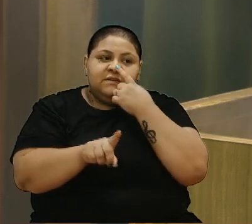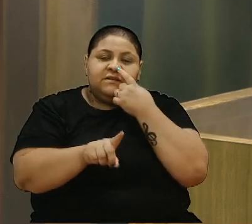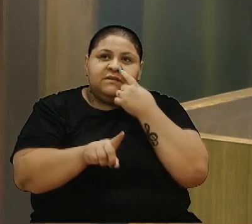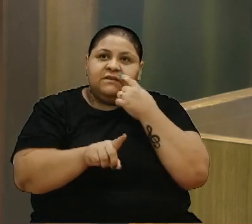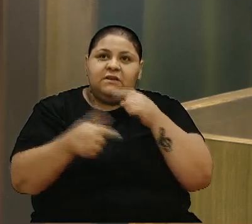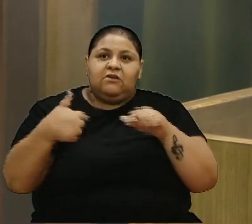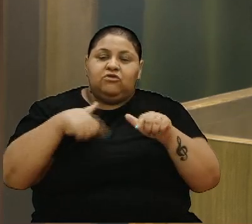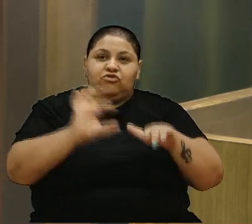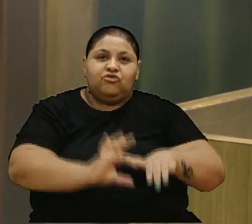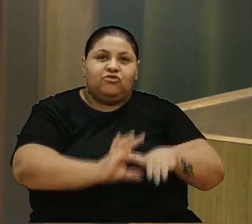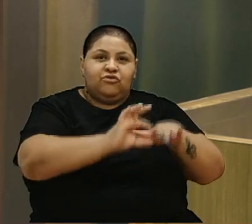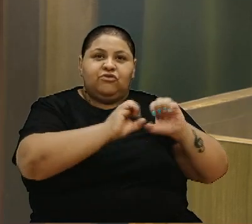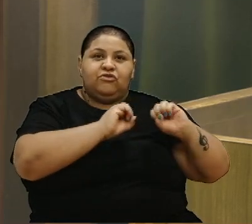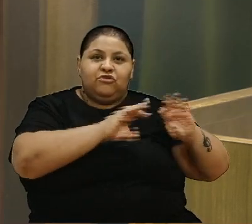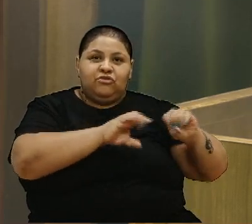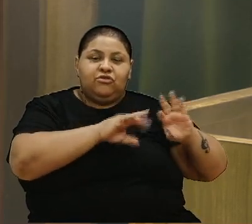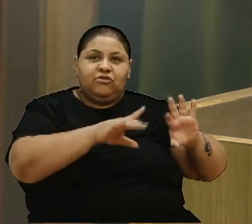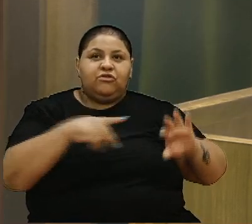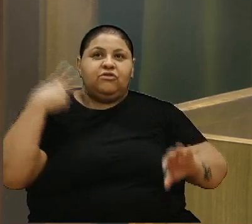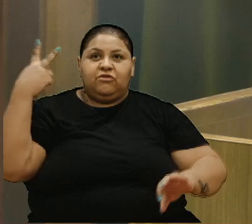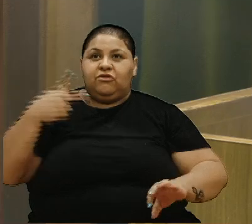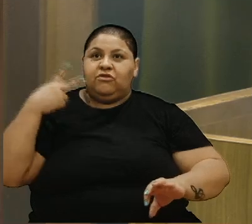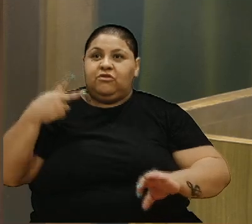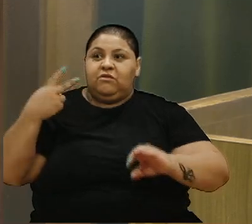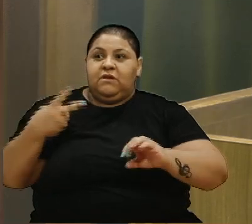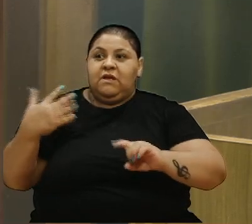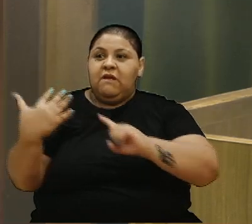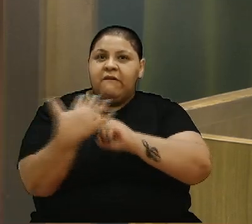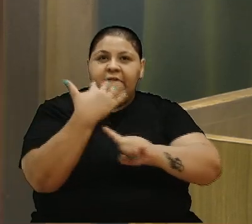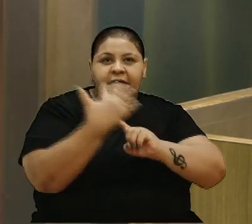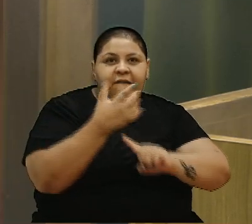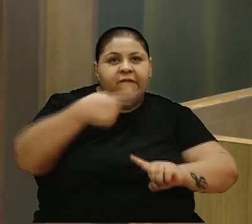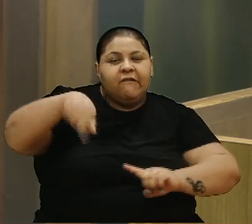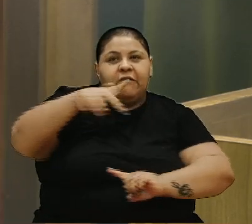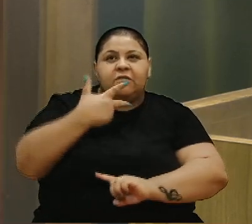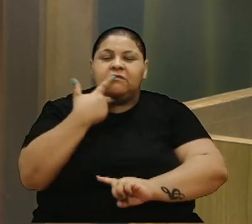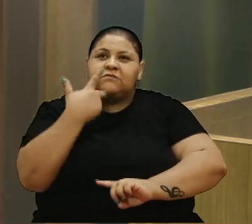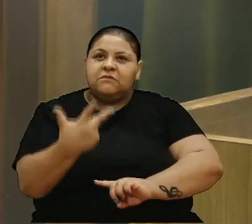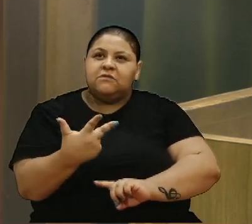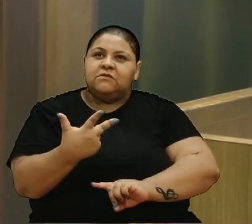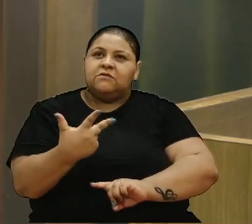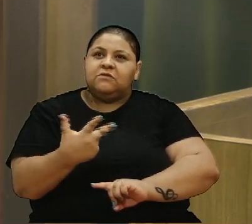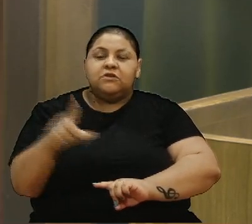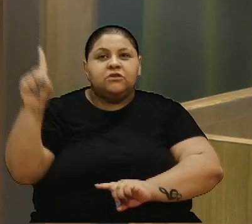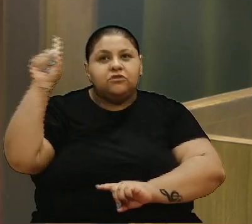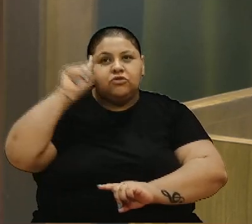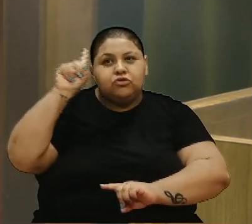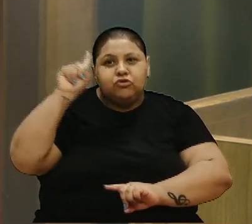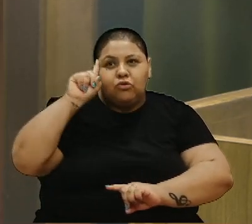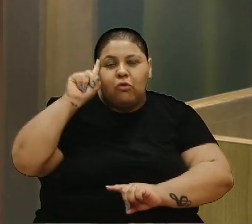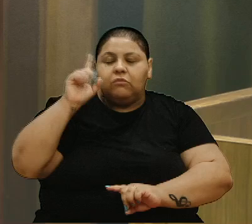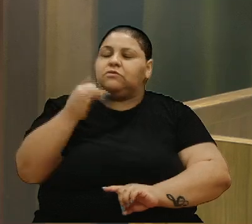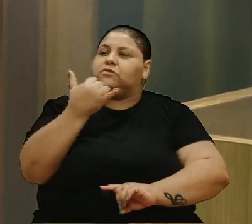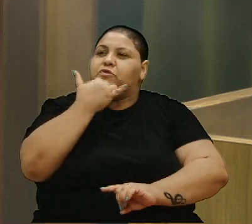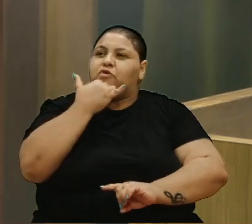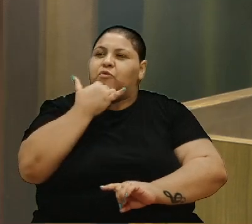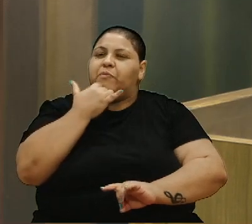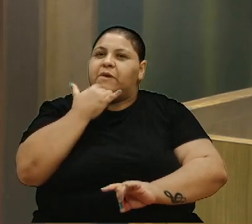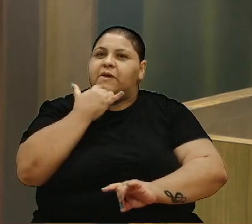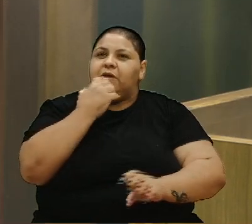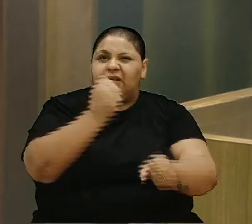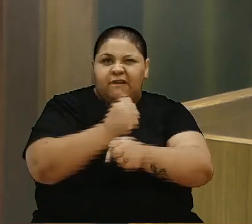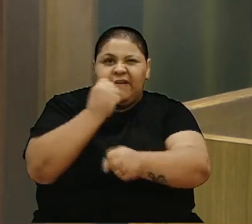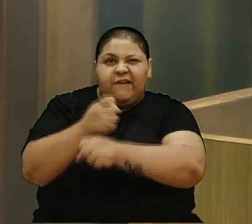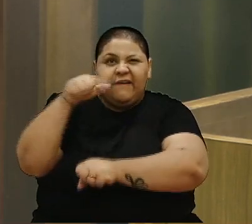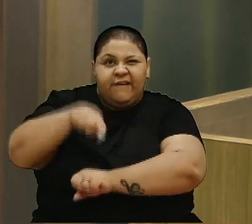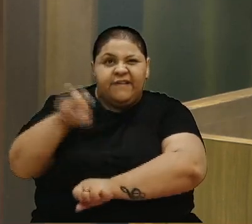gestor da educação. Eu estou vereador e recebo essas demandas. Nós falamos todos os anos. Esse